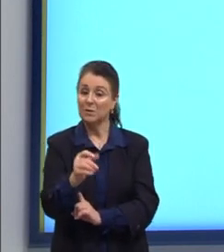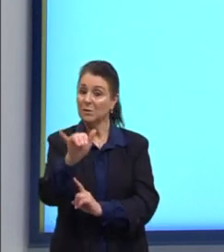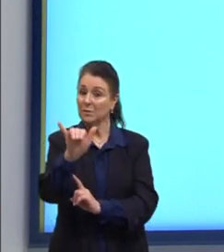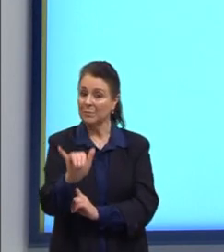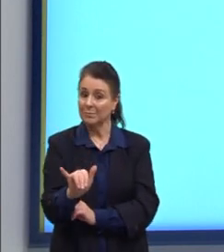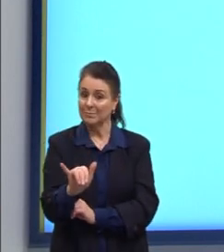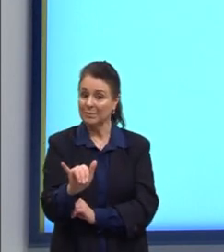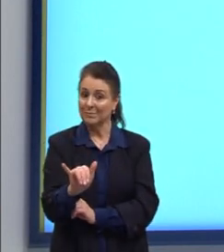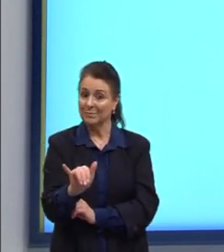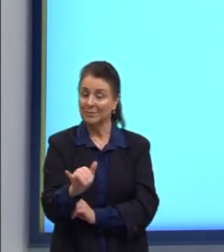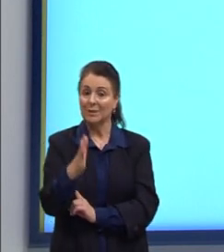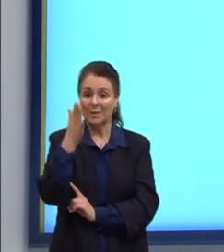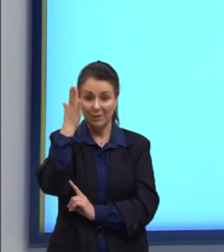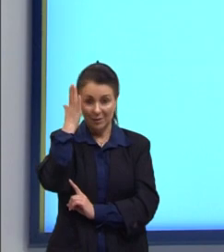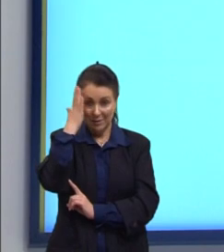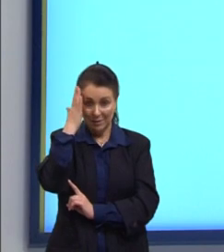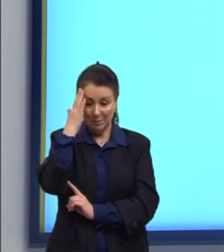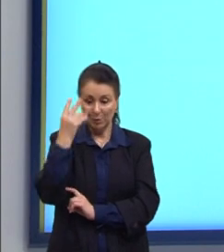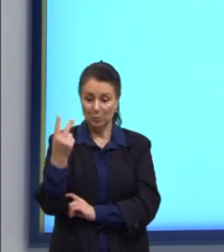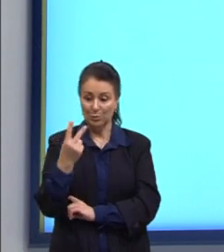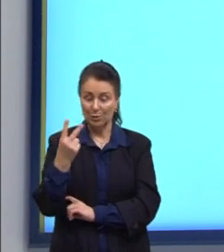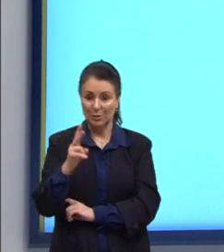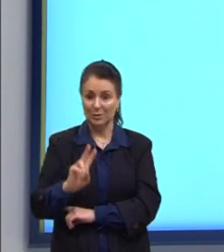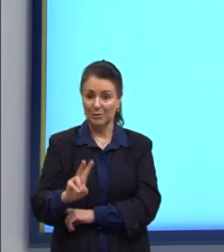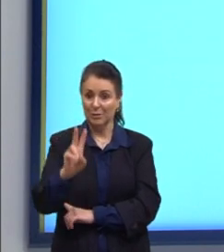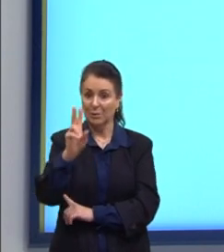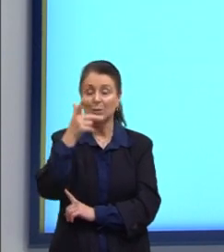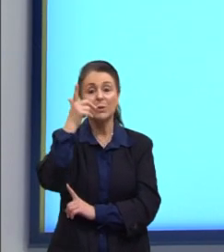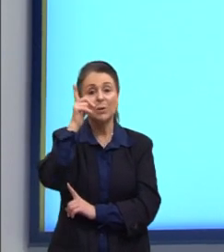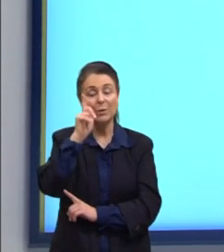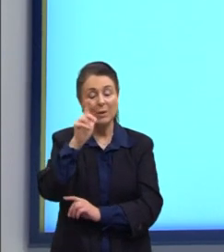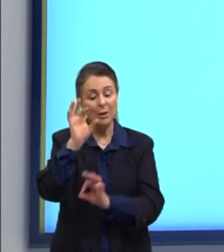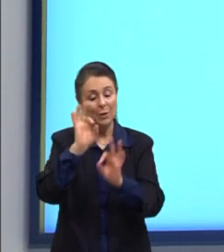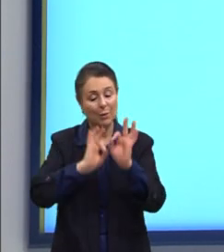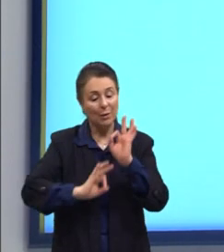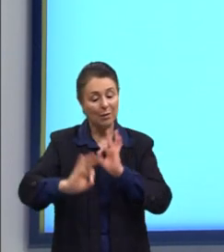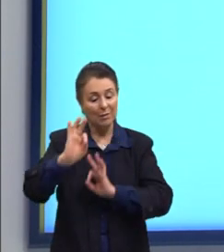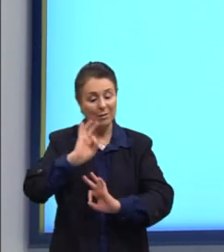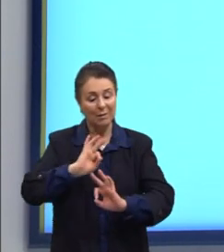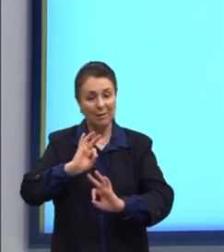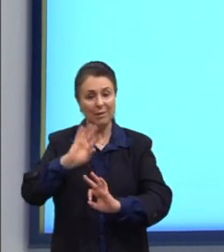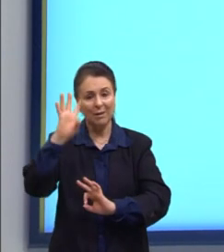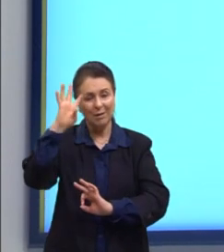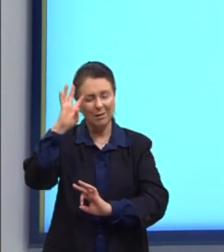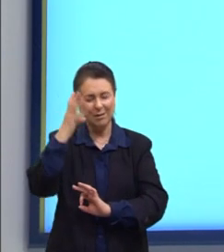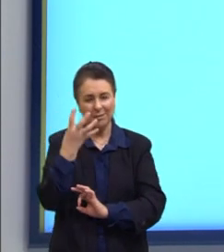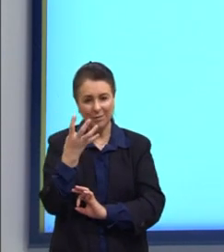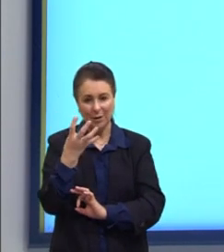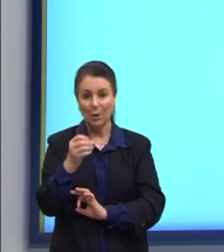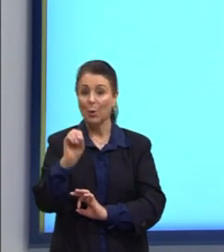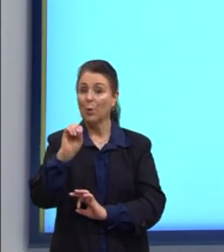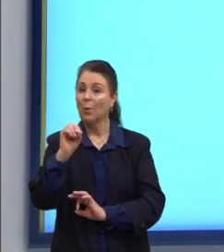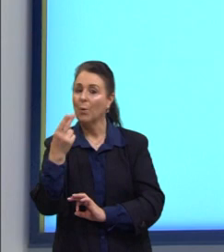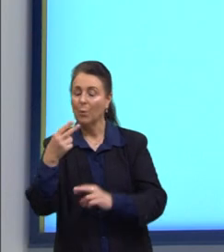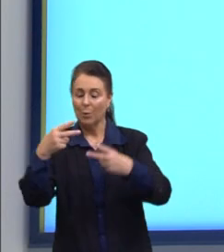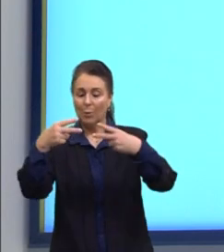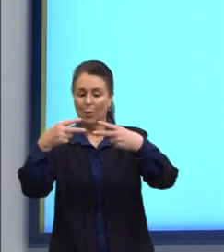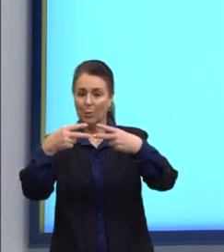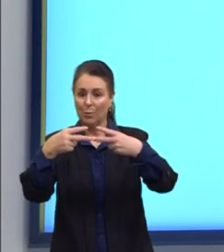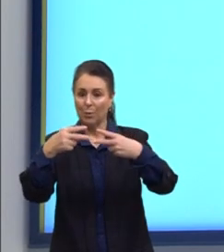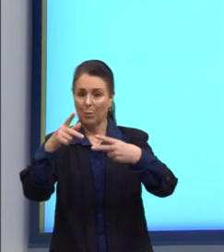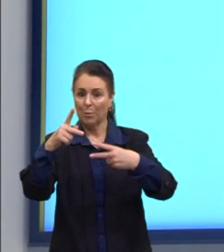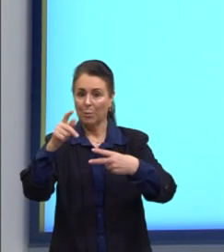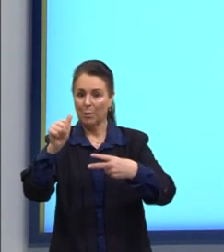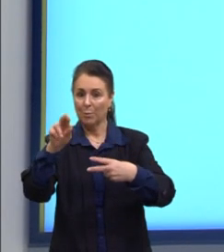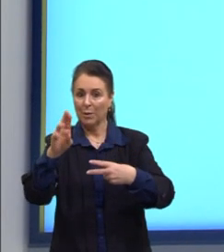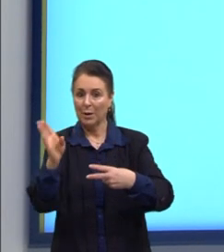y sabendo então esses dois valores a gente consegue montar a solução né ou o par ordenado A